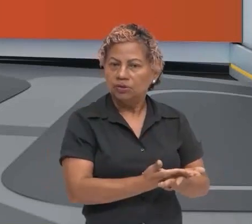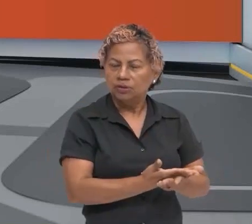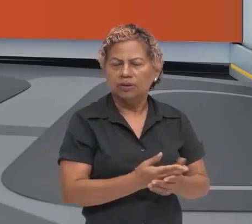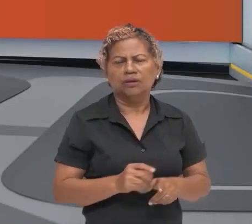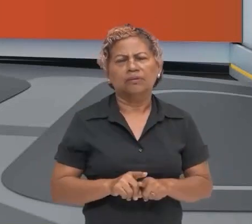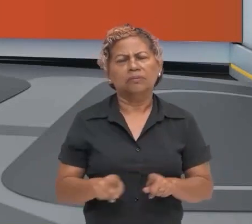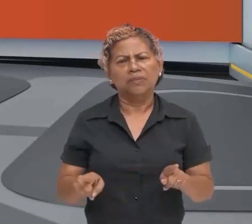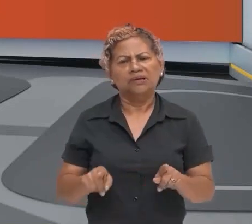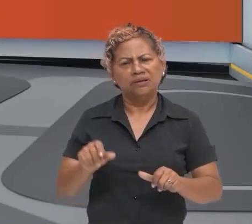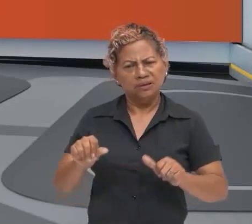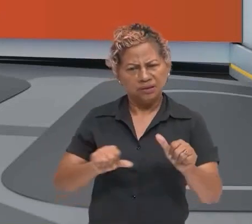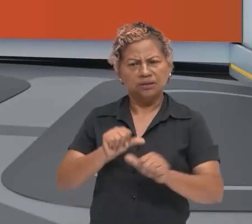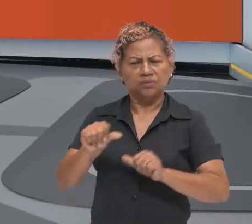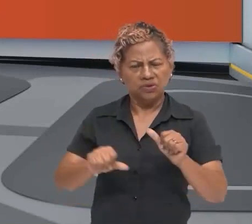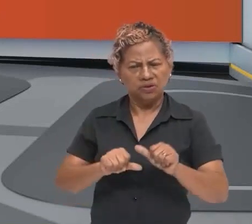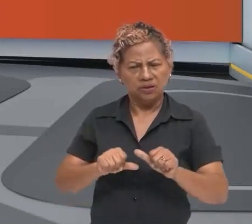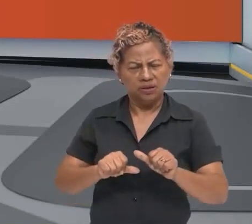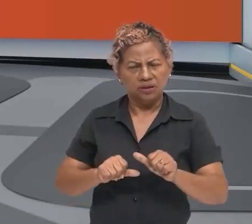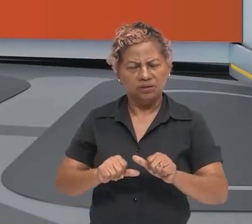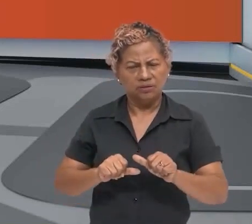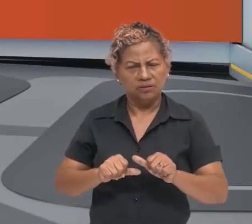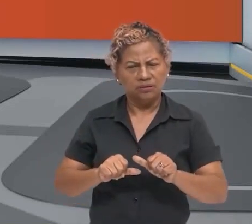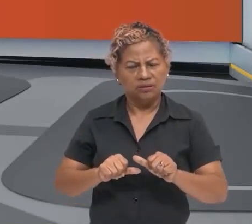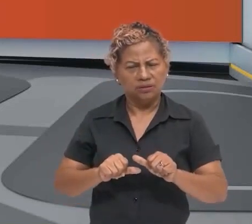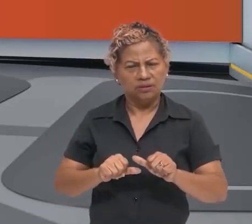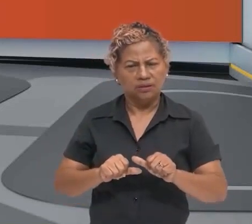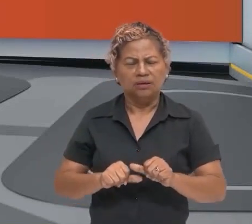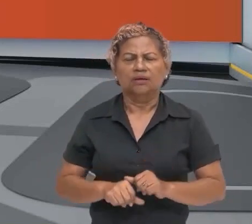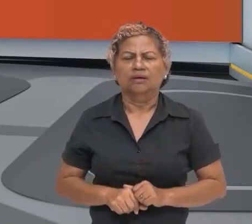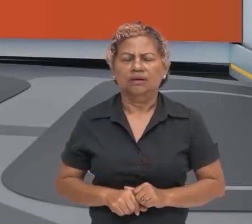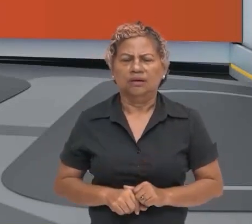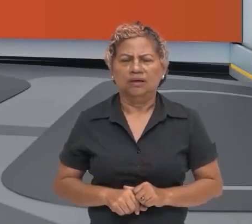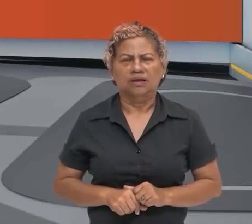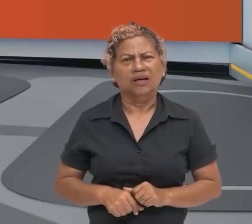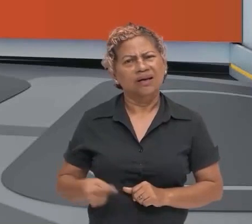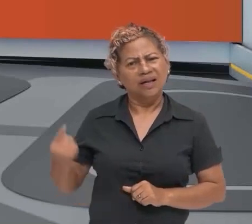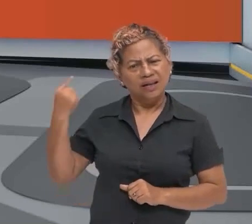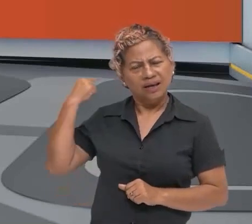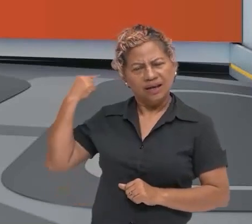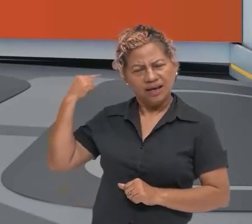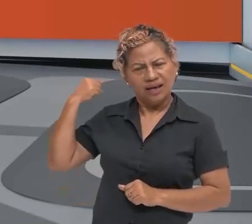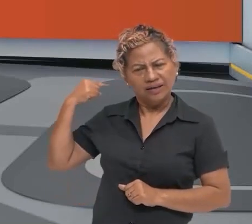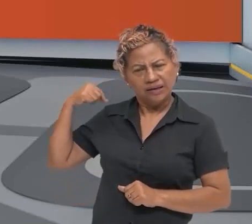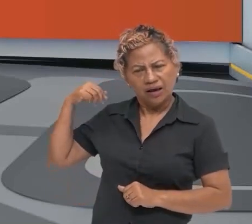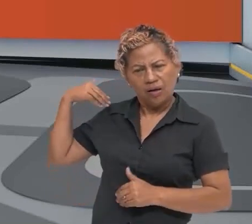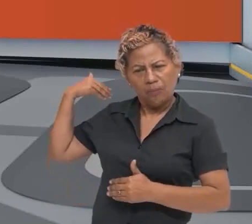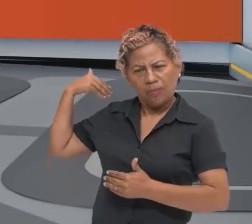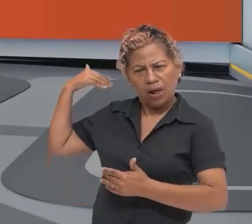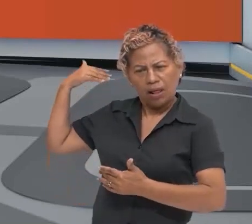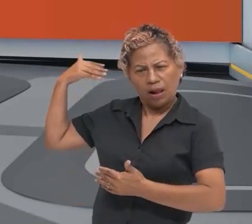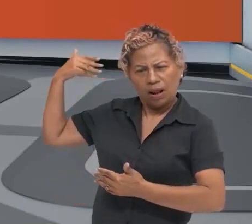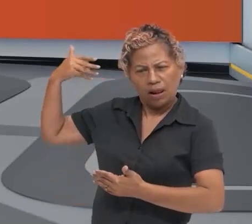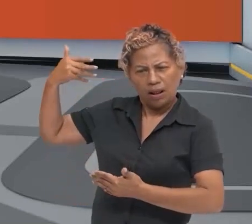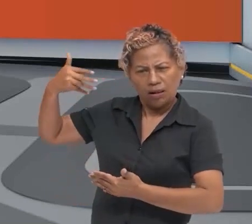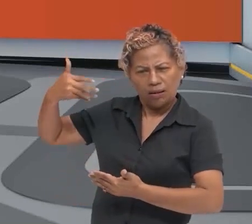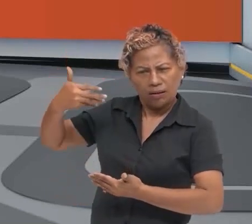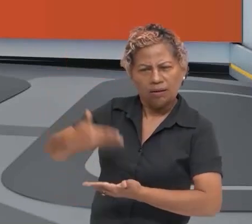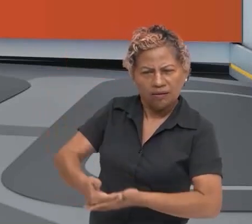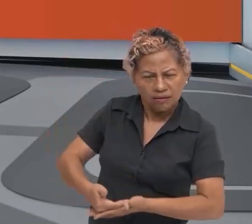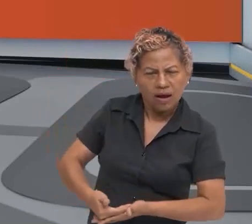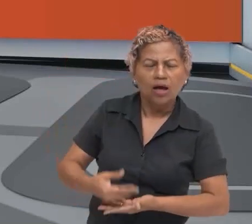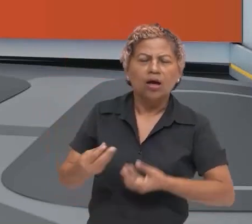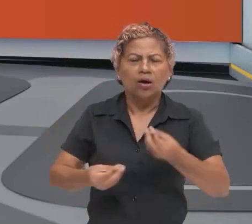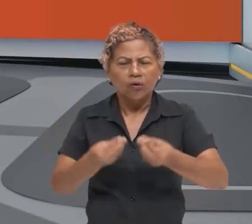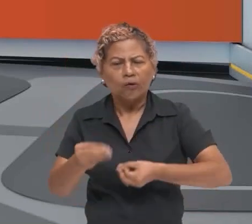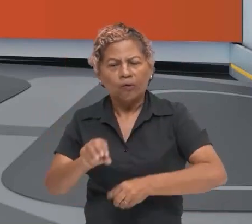será que mudou durante esse tempo todo a escola, desde que nós conhecemos lá no passado para os dias de hoje, a forma como